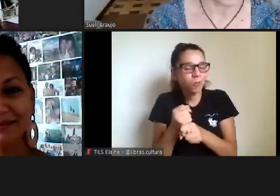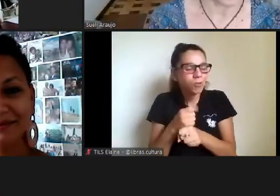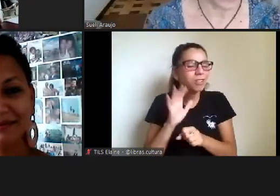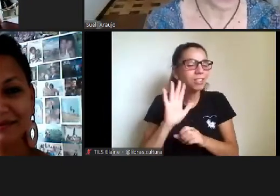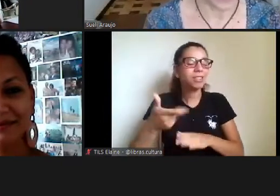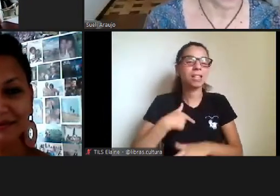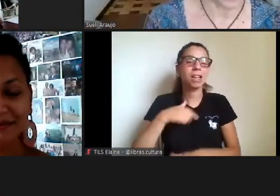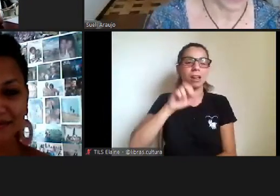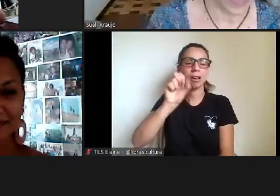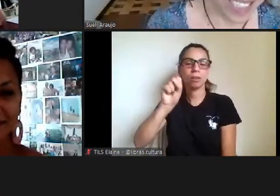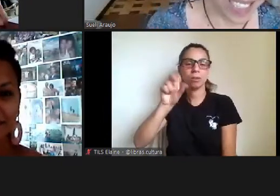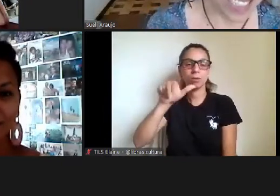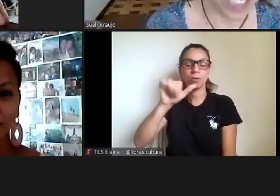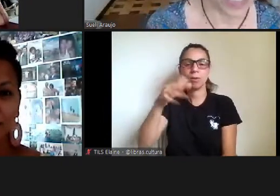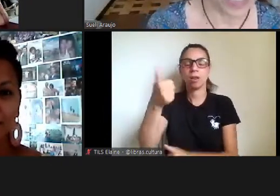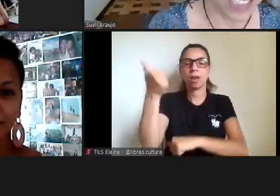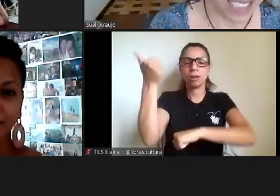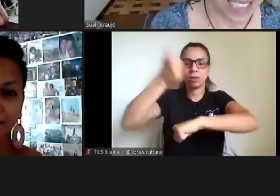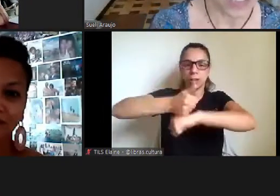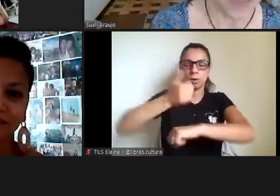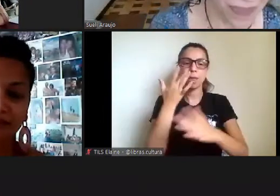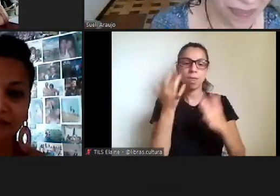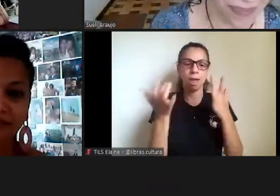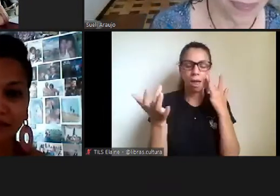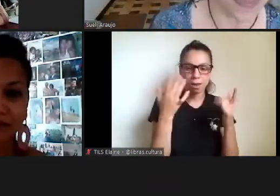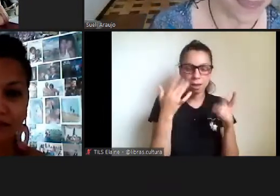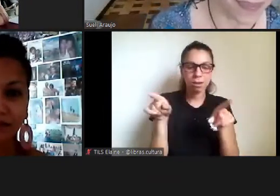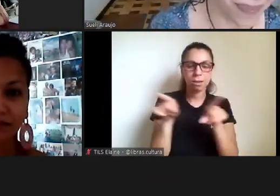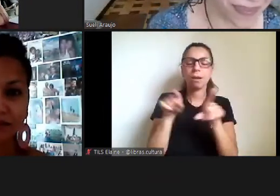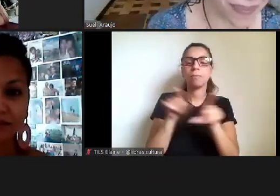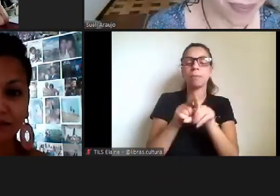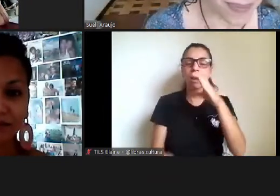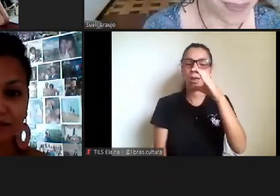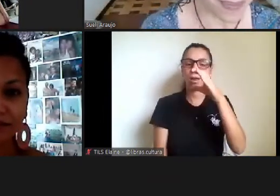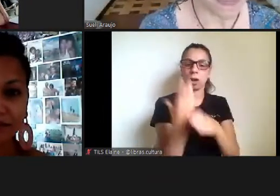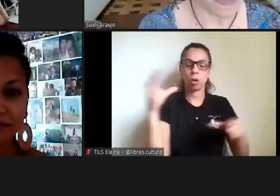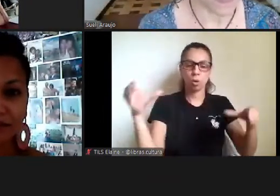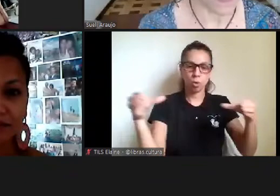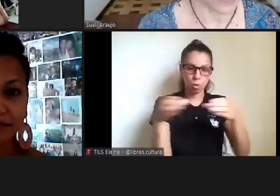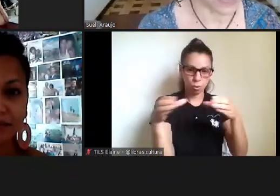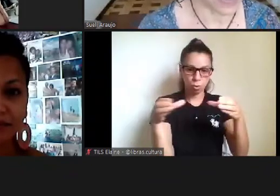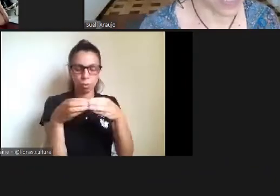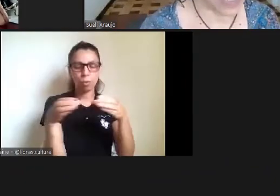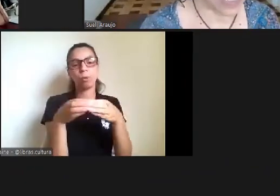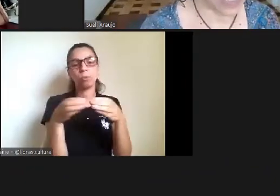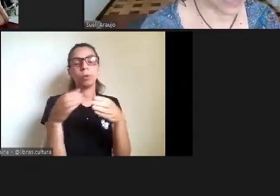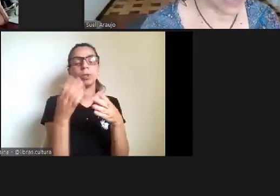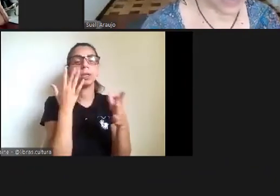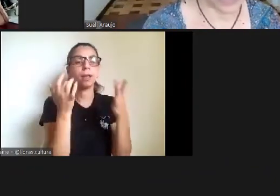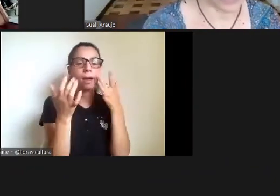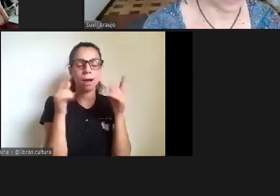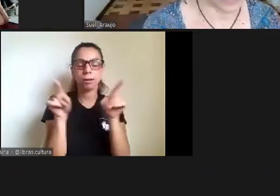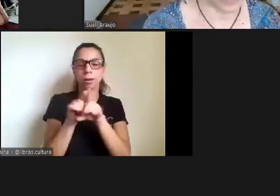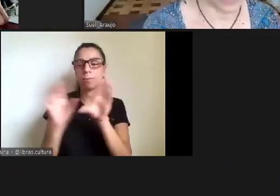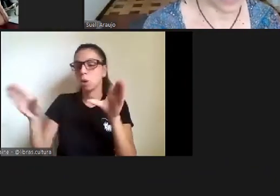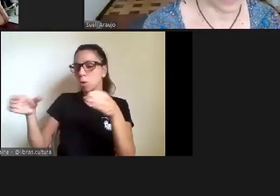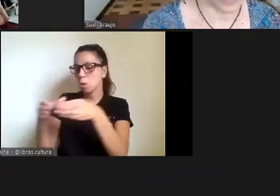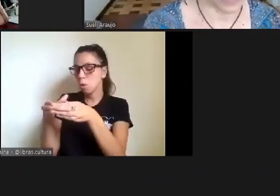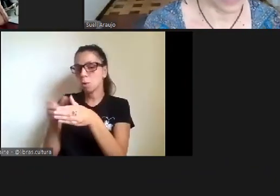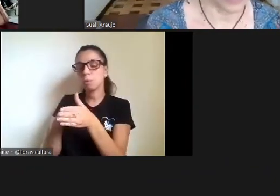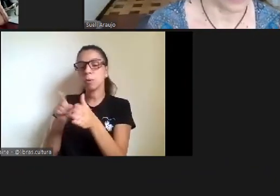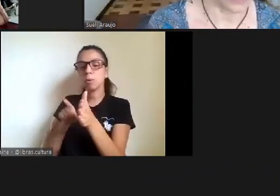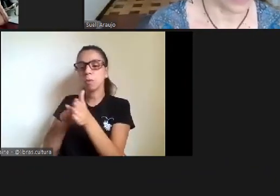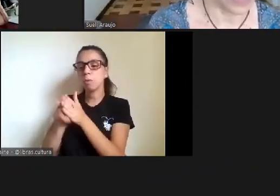Araújo é diretora teatral e dramaturga, é uma das fundadoras da Companhia Senhas de Teatro, companhia voltada para a pesquisa da linguagem cênica